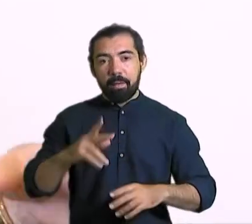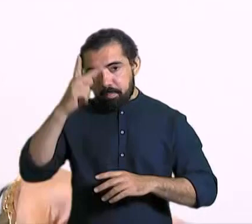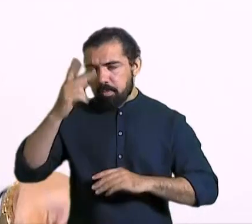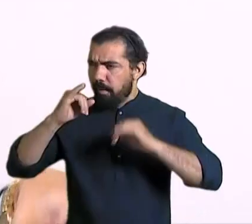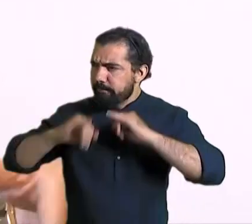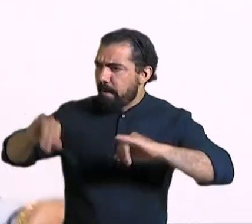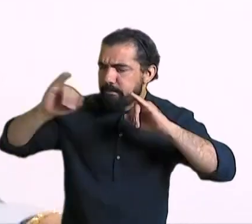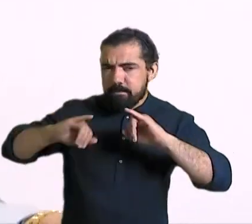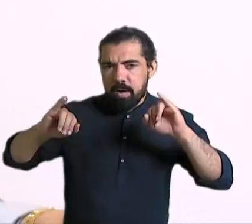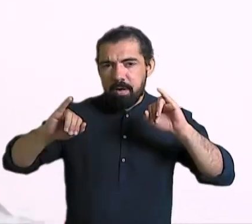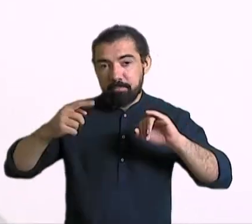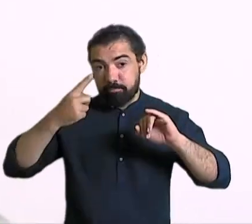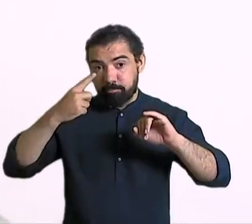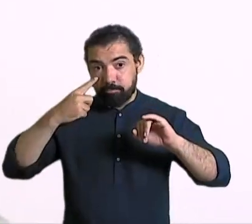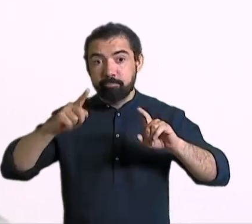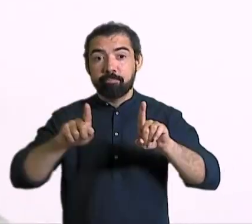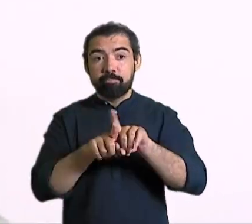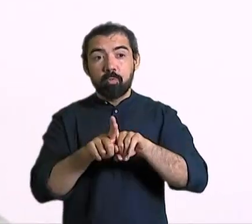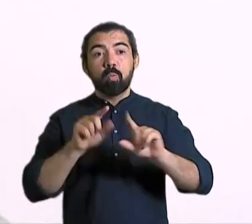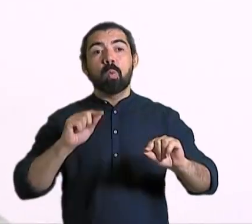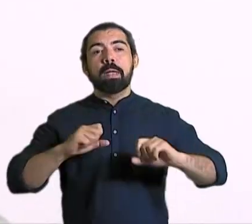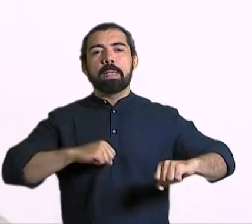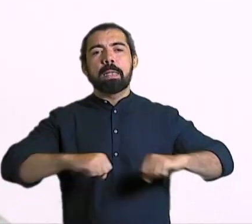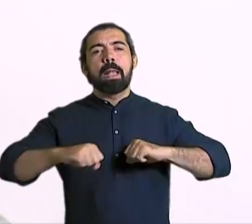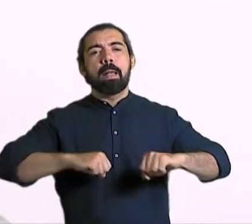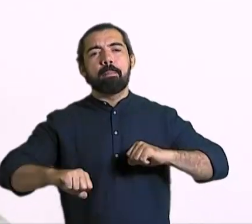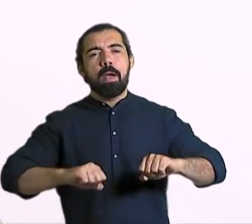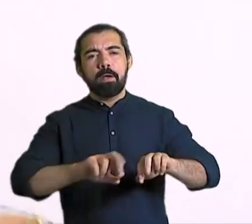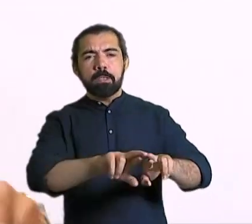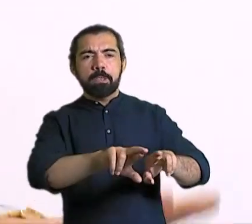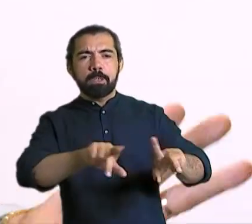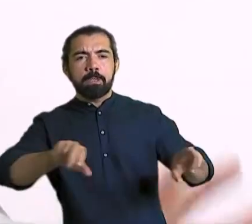gente está observando os debates, né, dos candidatos em